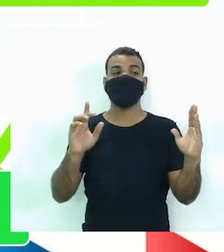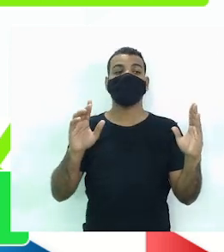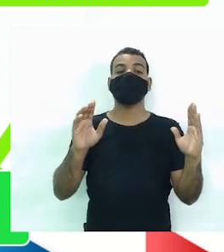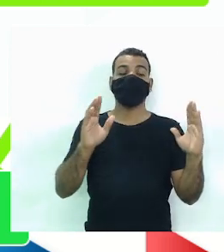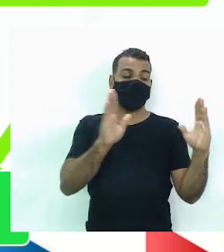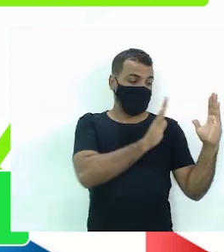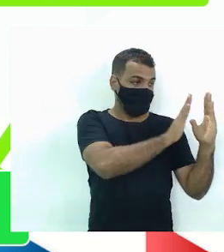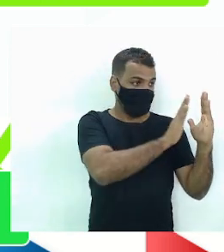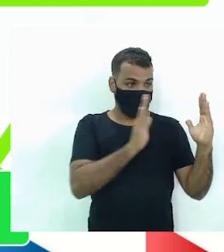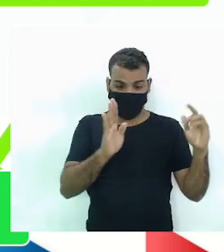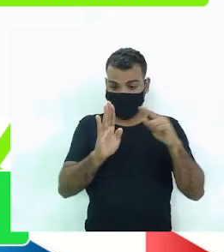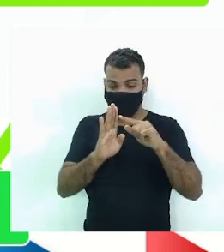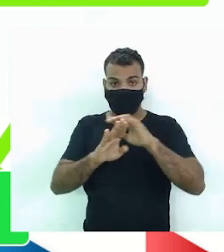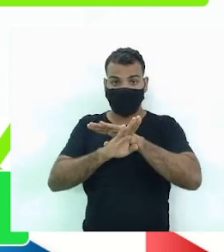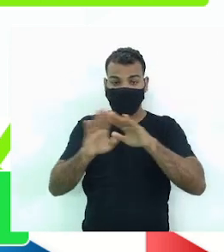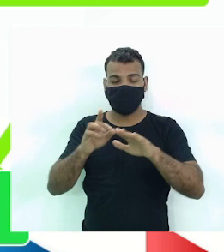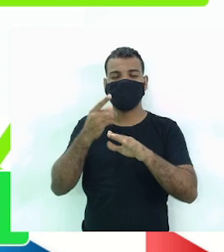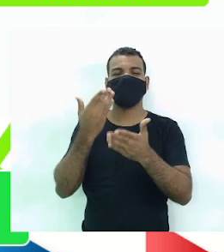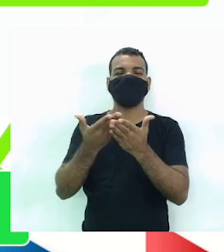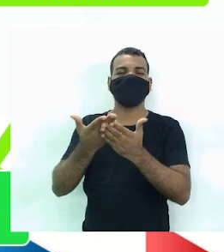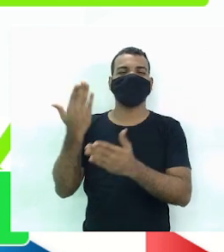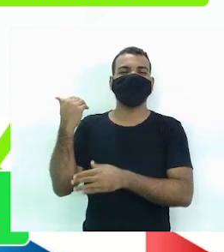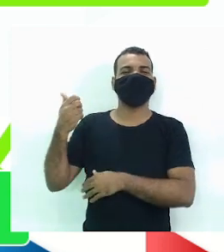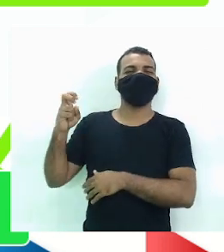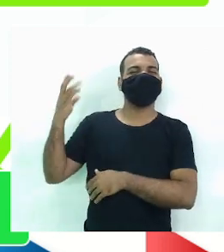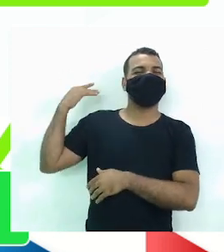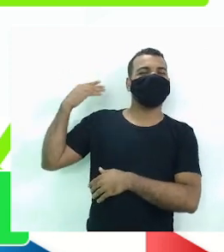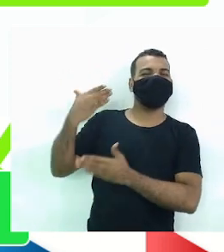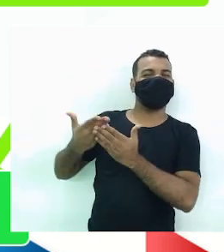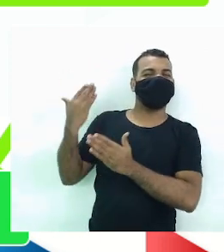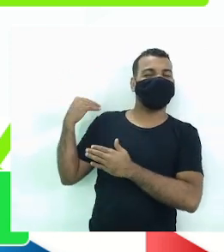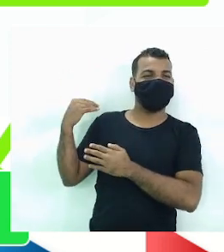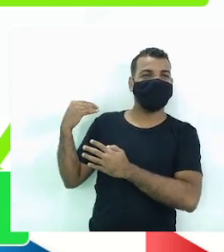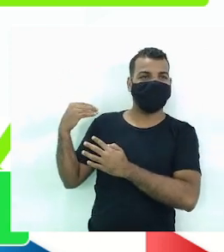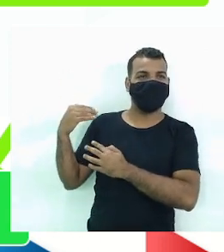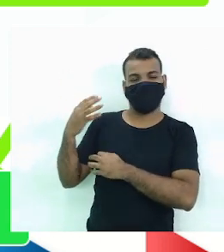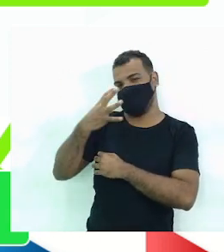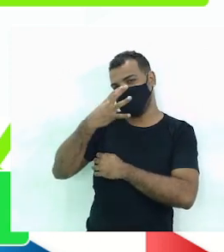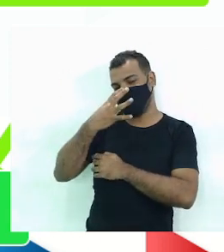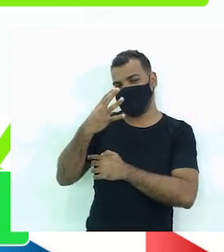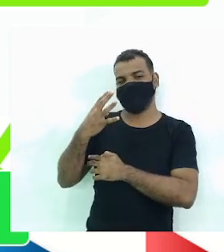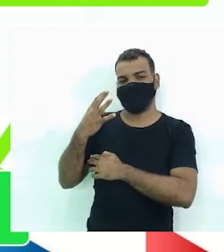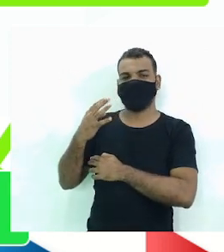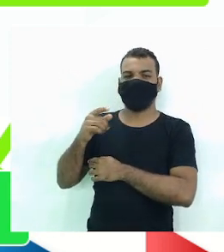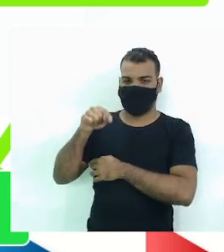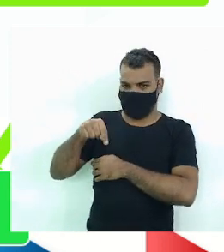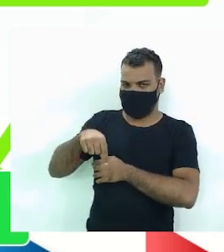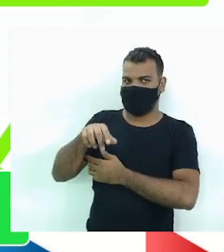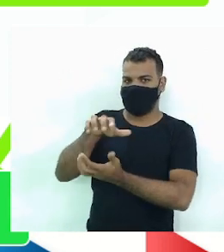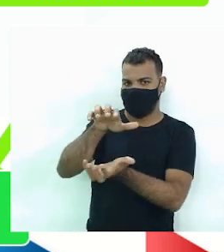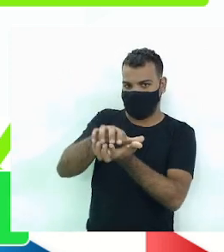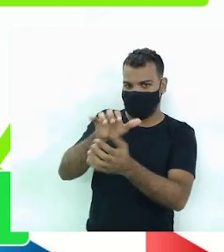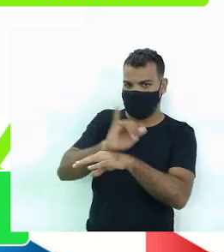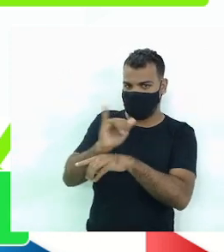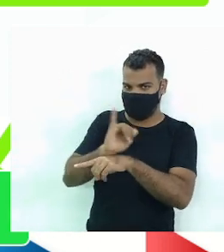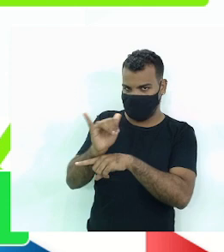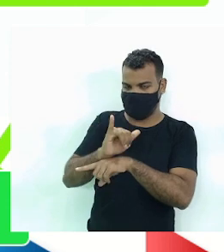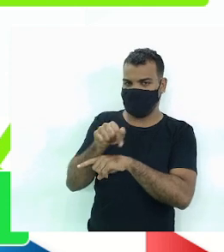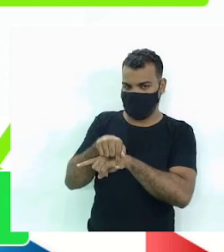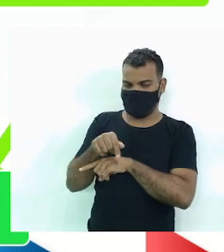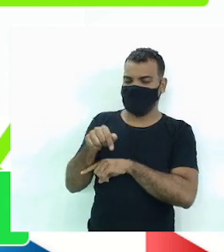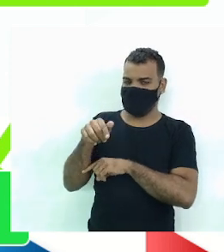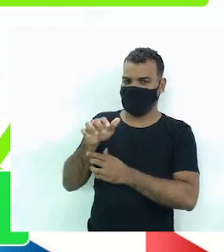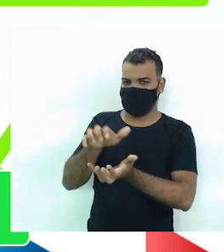Império Romano que você viu comigo na aula 15. Aula 15 é essa que você acompanha nos nossos canais oficiais